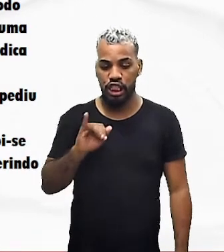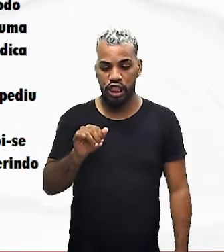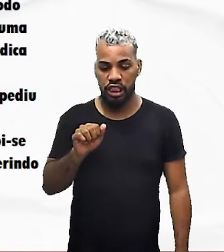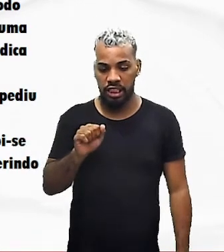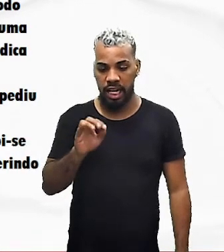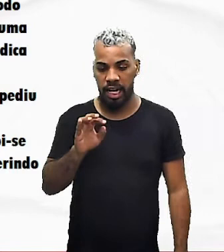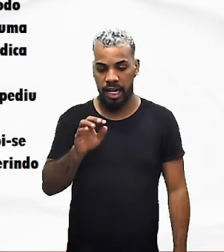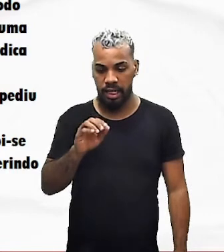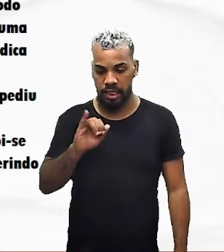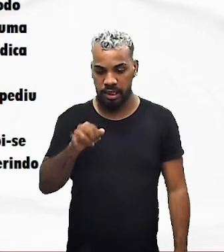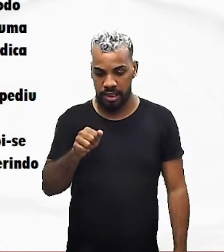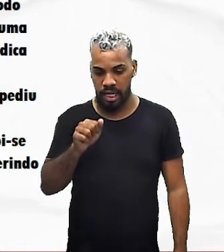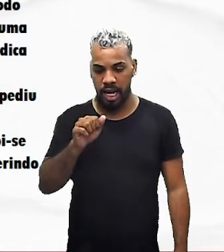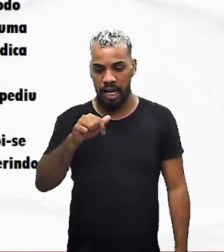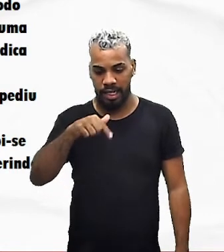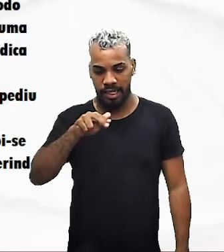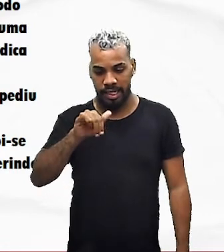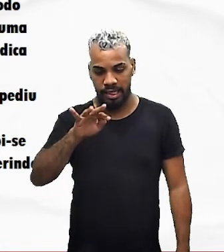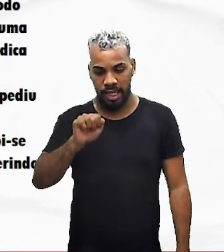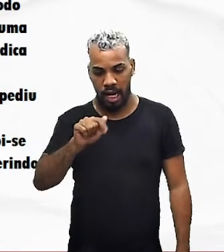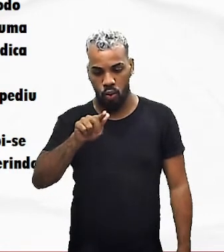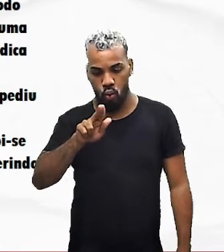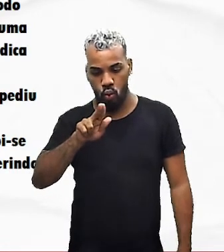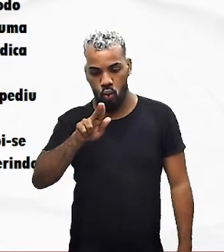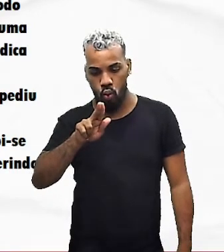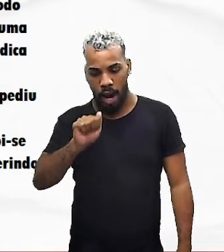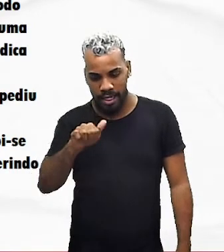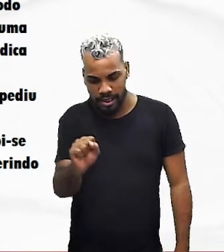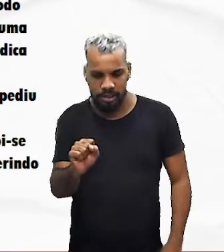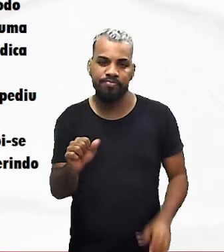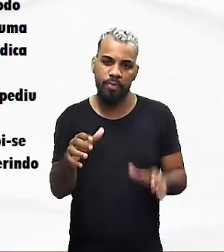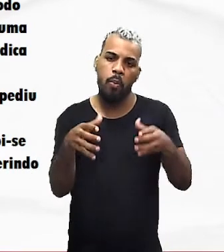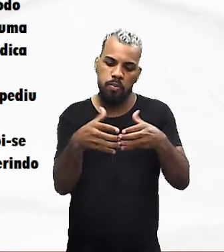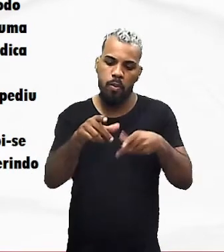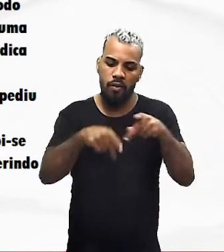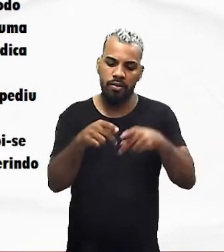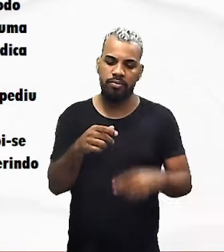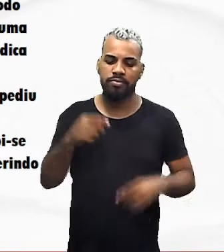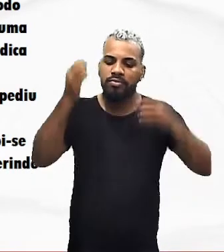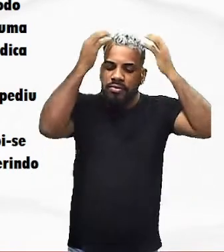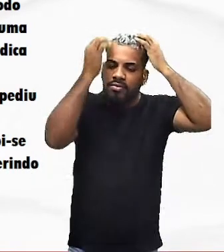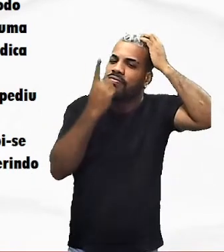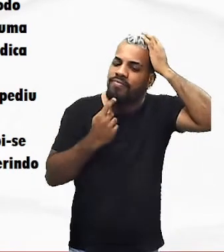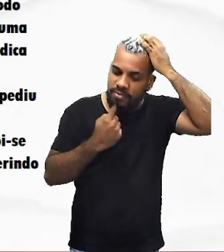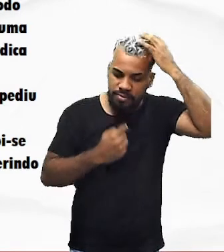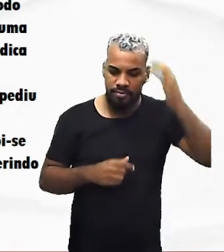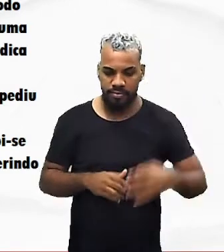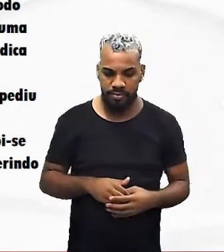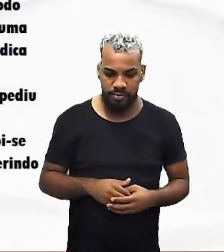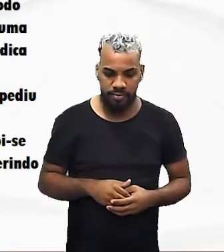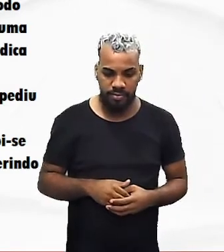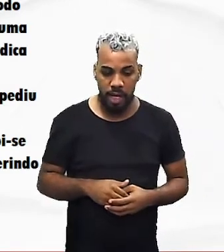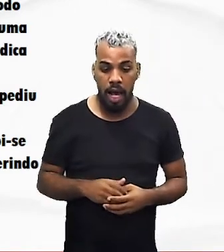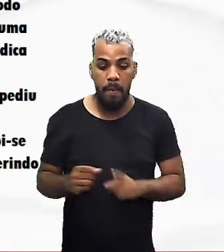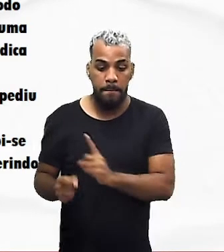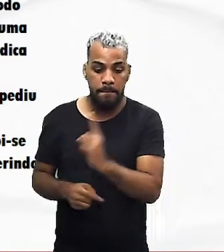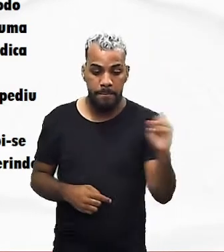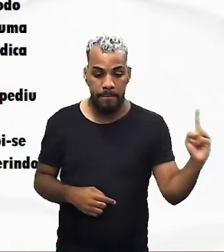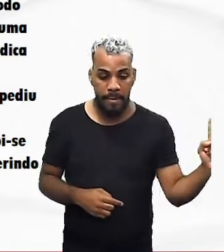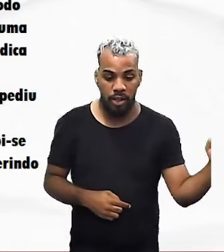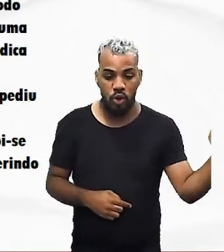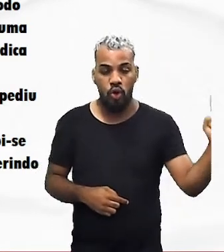ou Jaquitaguas, ruivinhas. Então passou Caiuanogue, a estrela